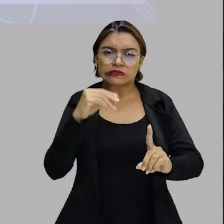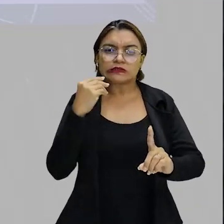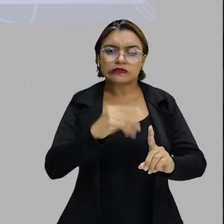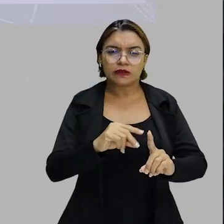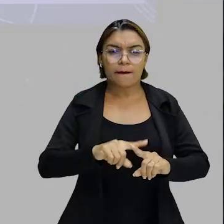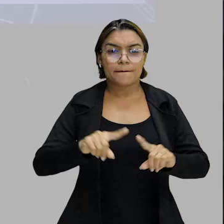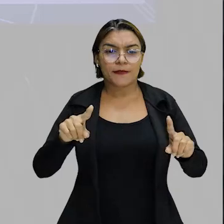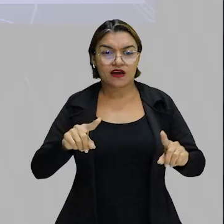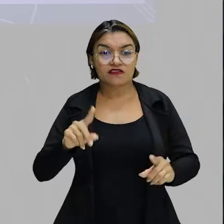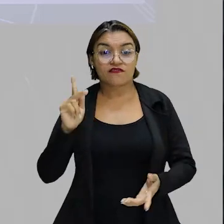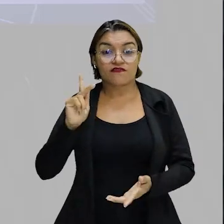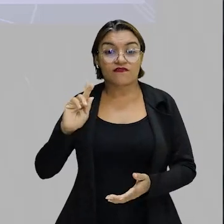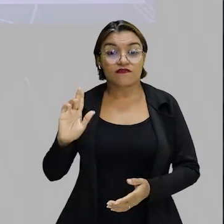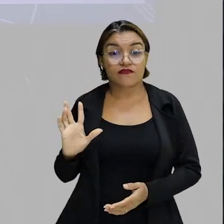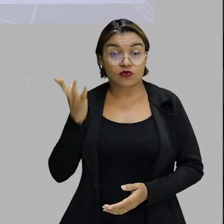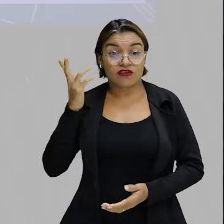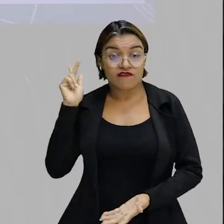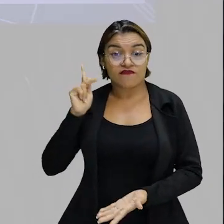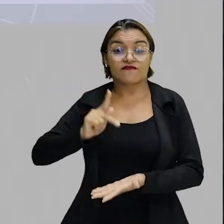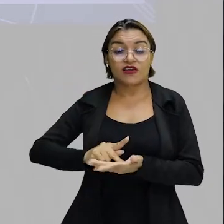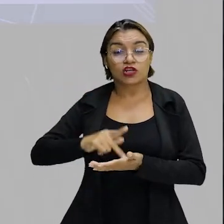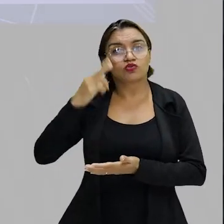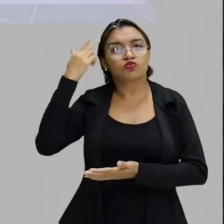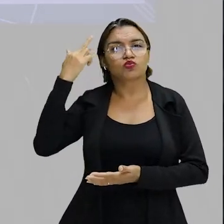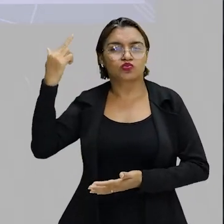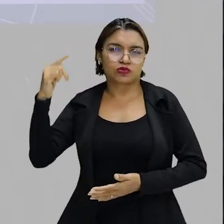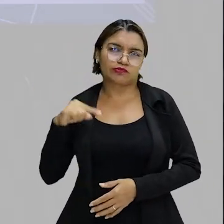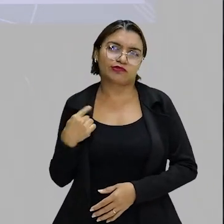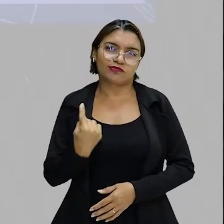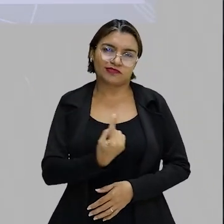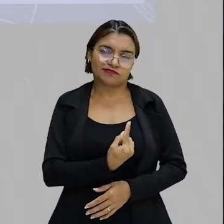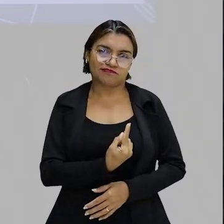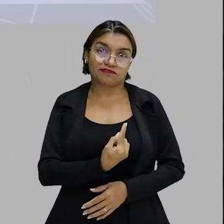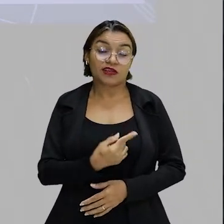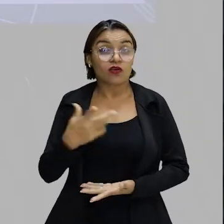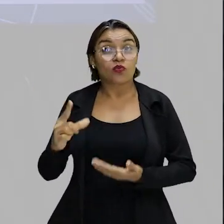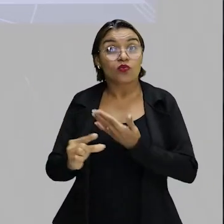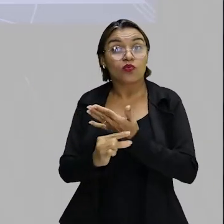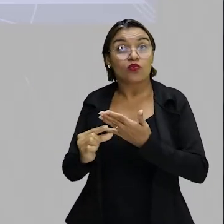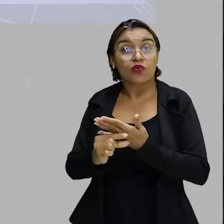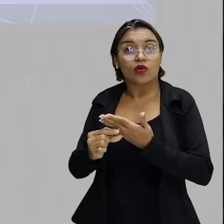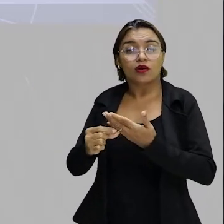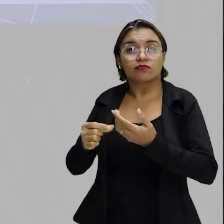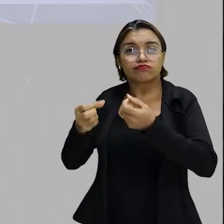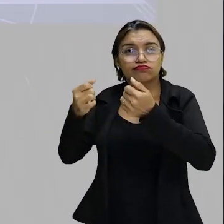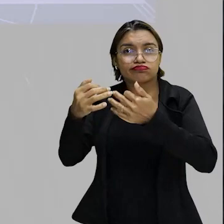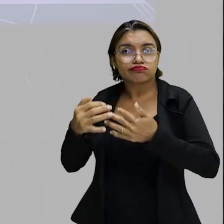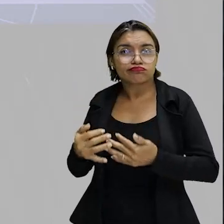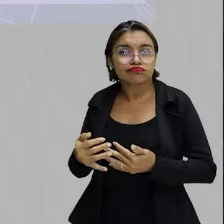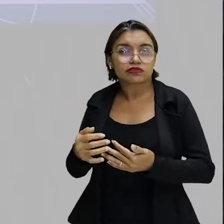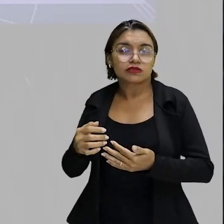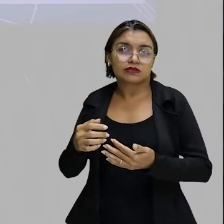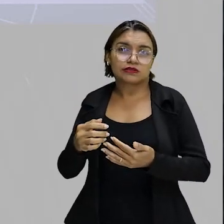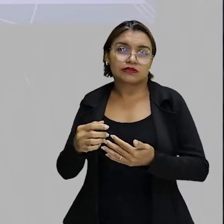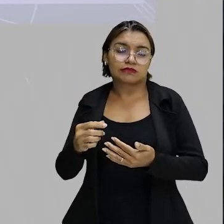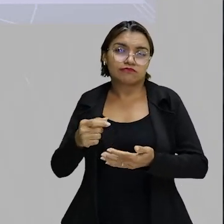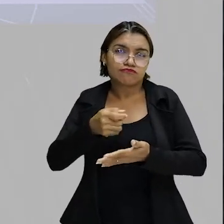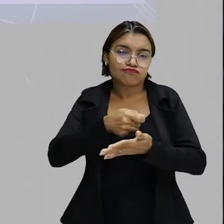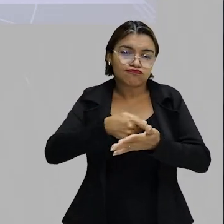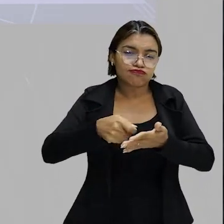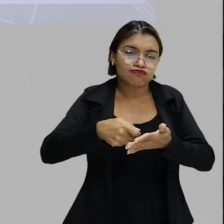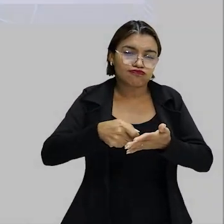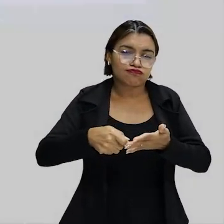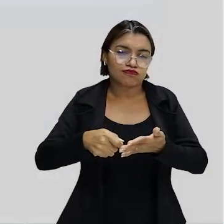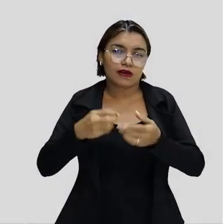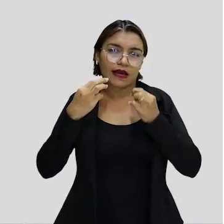foi a forma como o compositor entendeu para escrever esta canção, tá certo? Se o